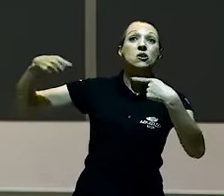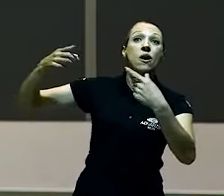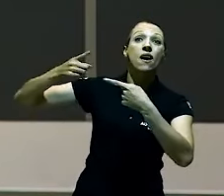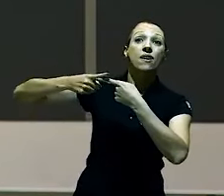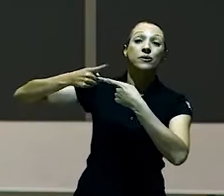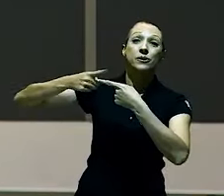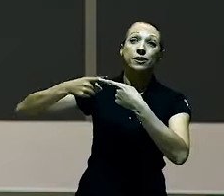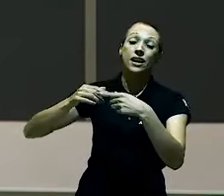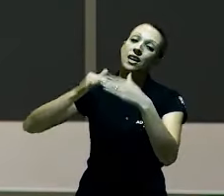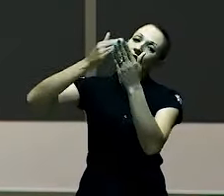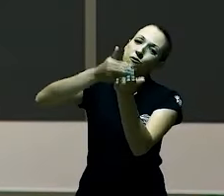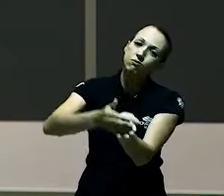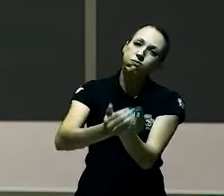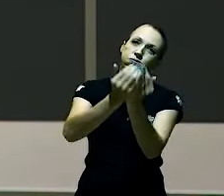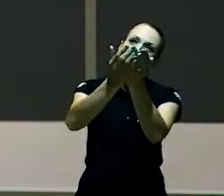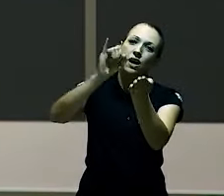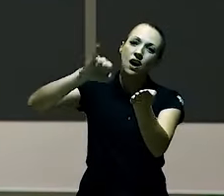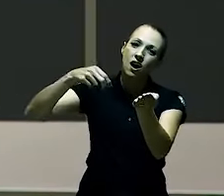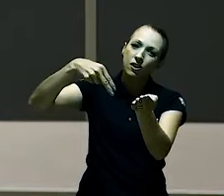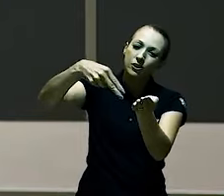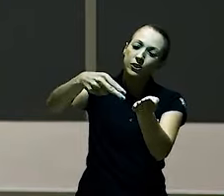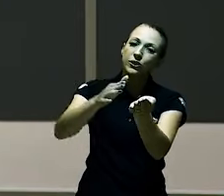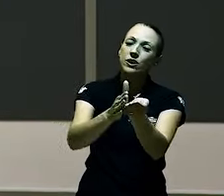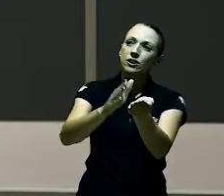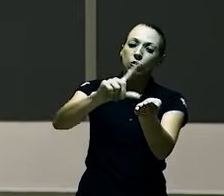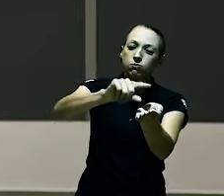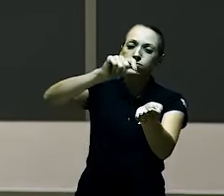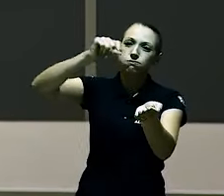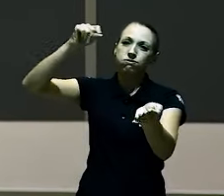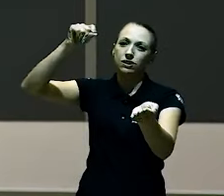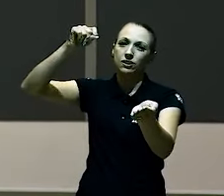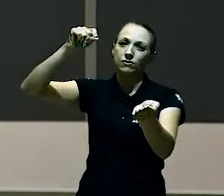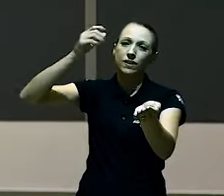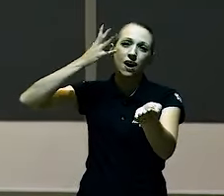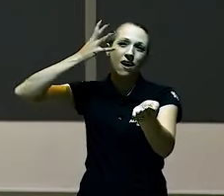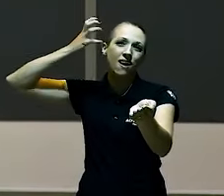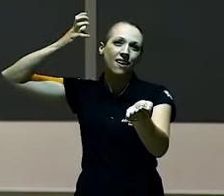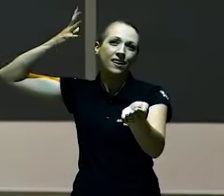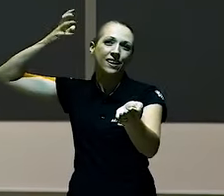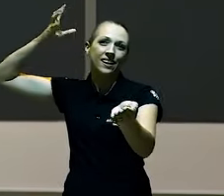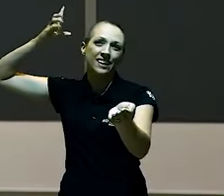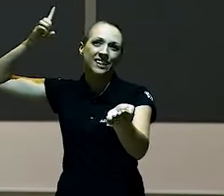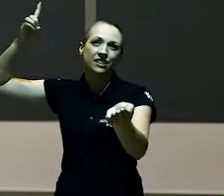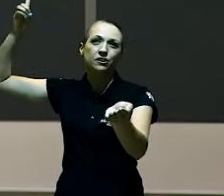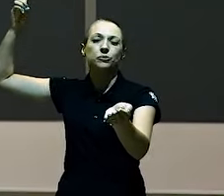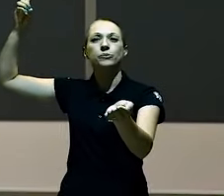para que Jonas pudesse ser atraído de volta ao seu chamado? Porque essa intensidade é muito